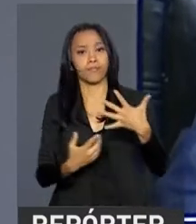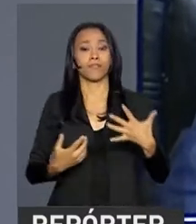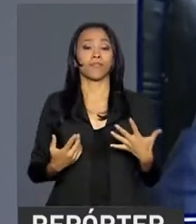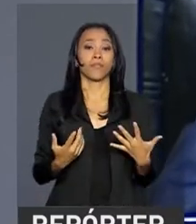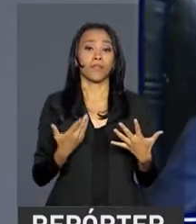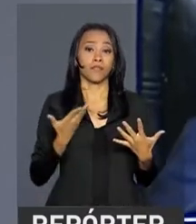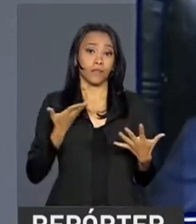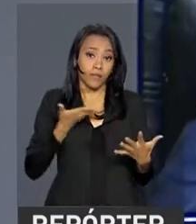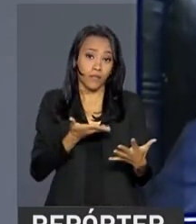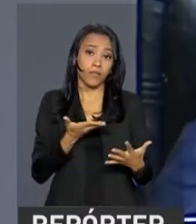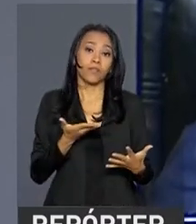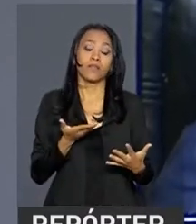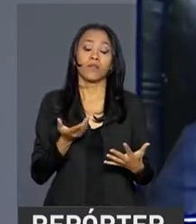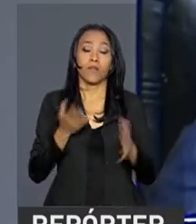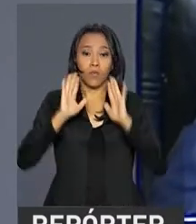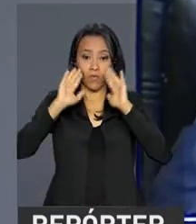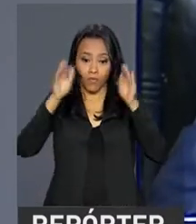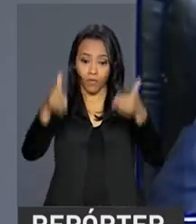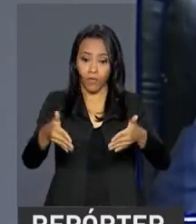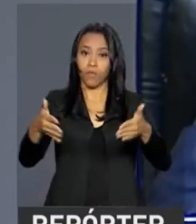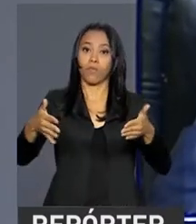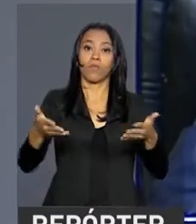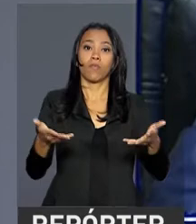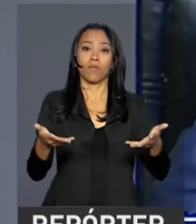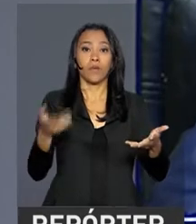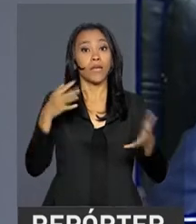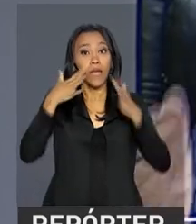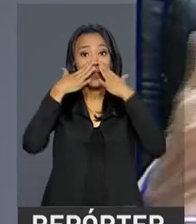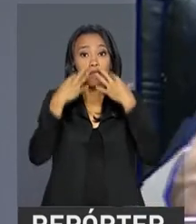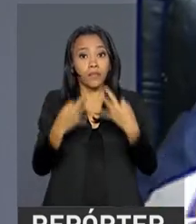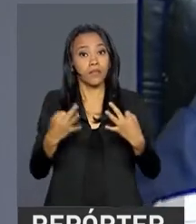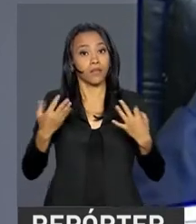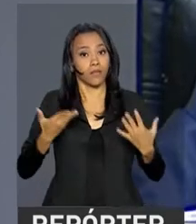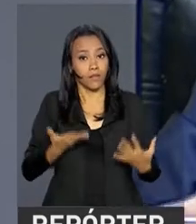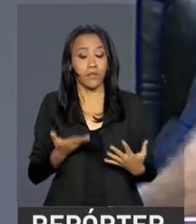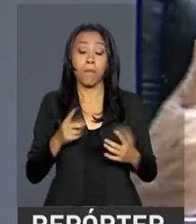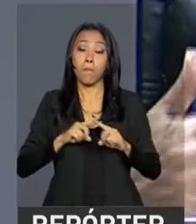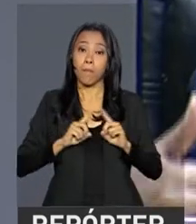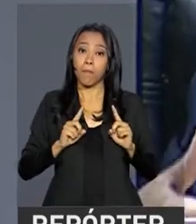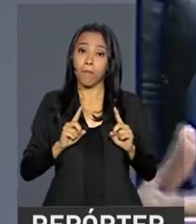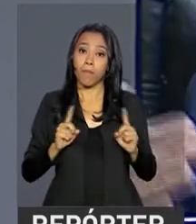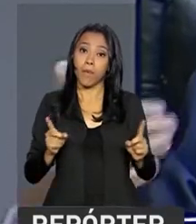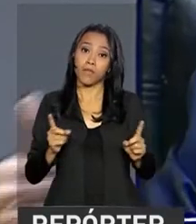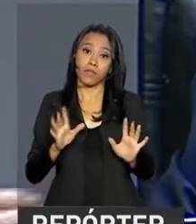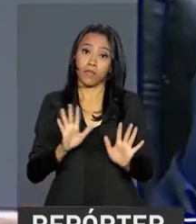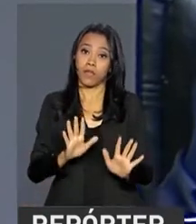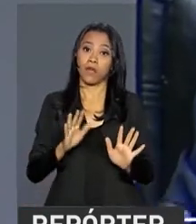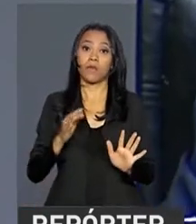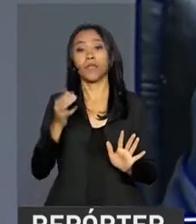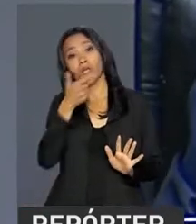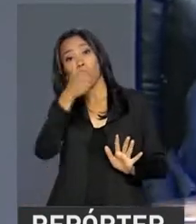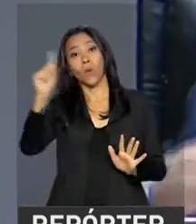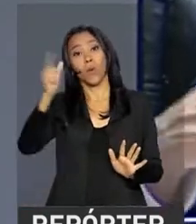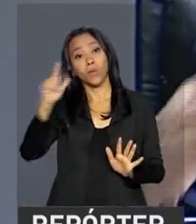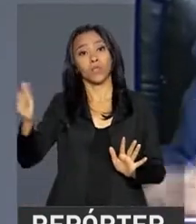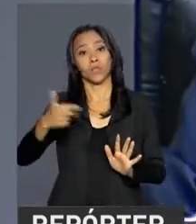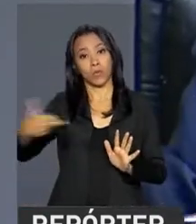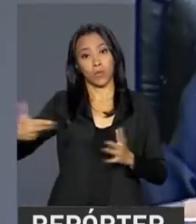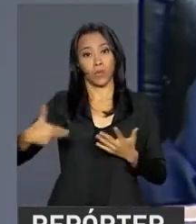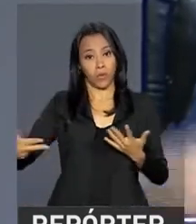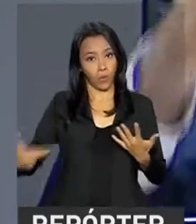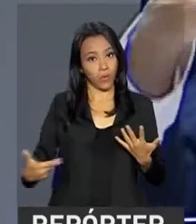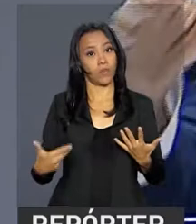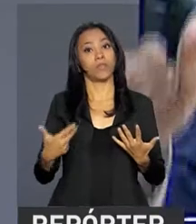então o foco ea atenção principal e agora isso não existe não impede que outras questões como nacional com remuneração